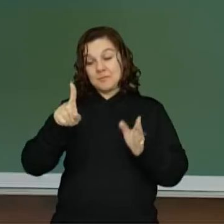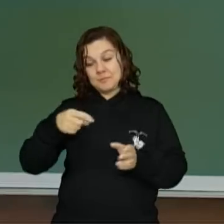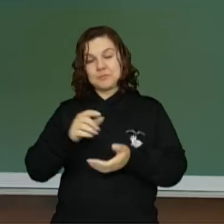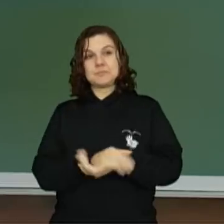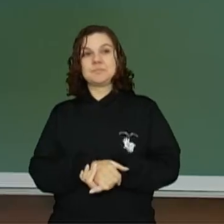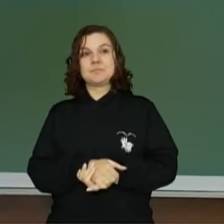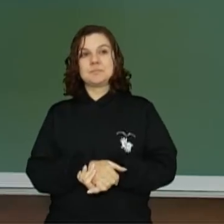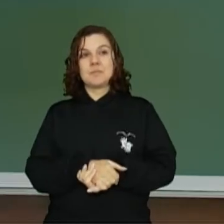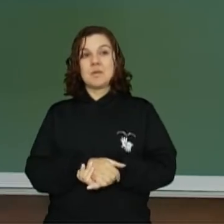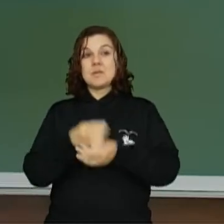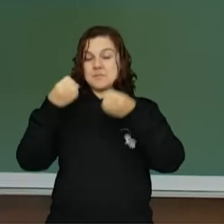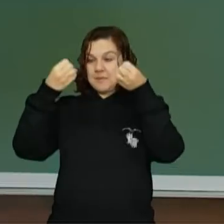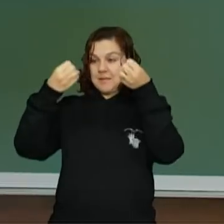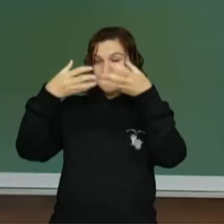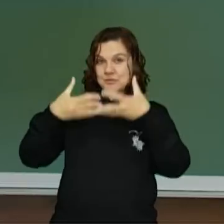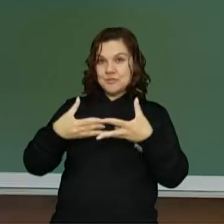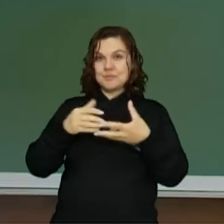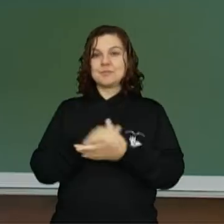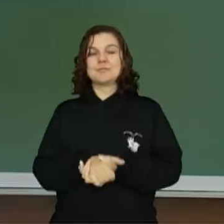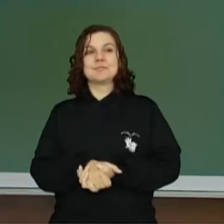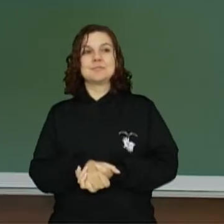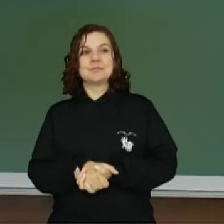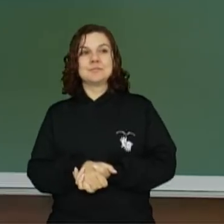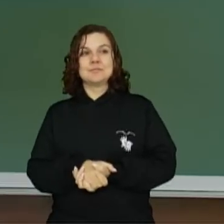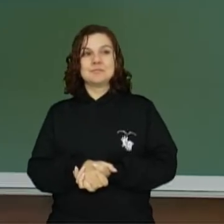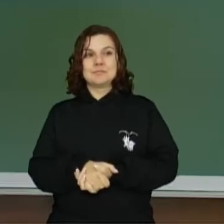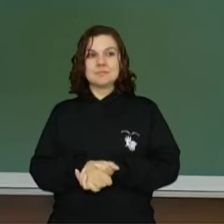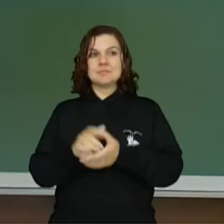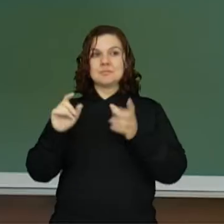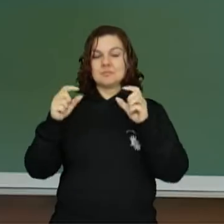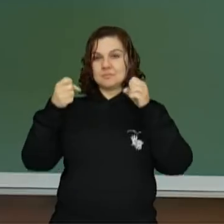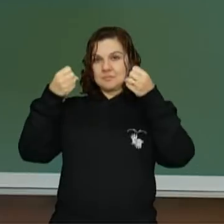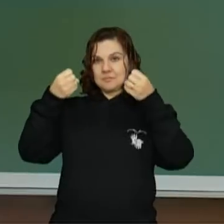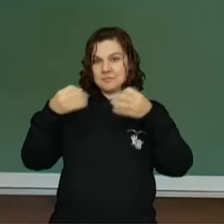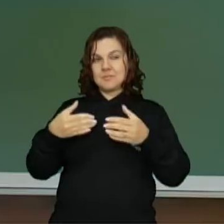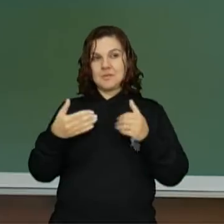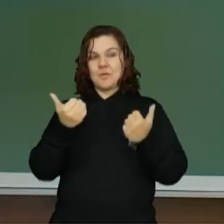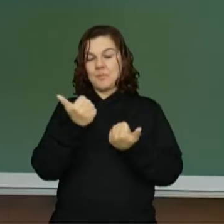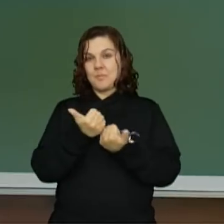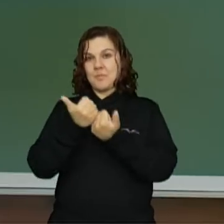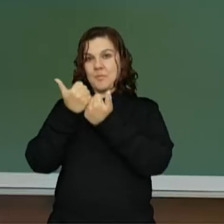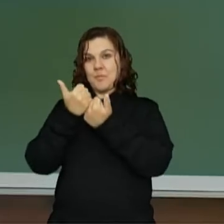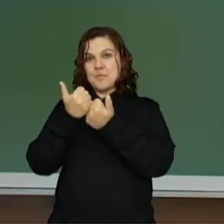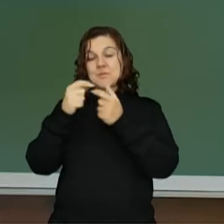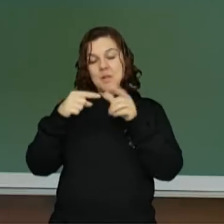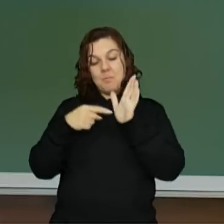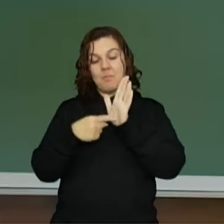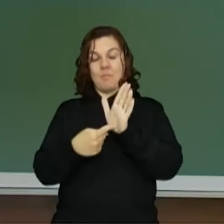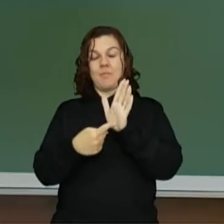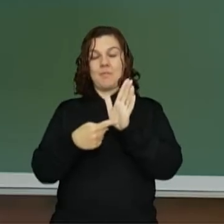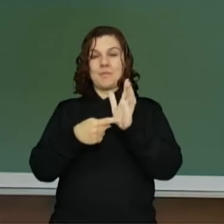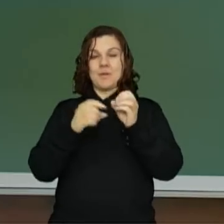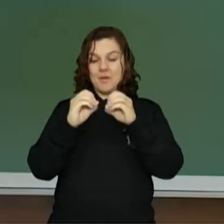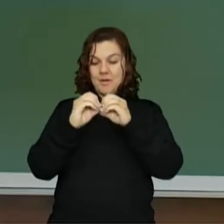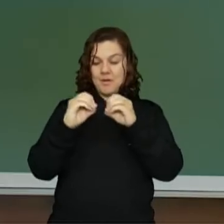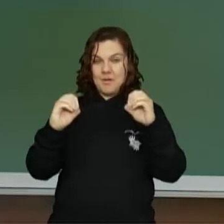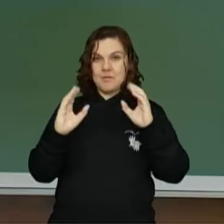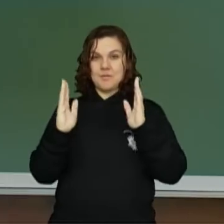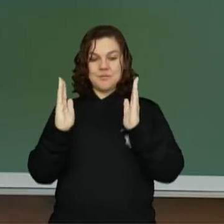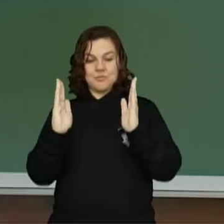vírgula, enumera. Explicativo, ele explica a minha oração por